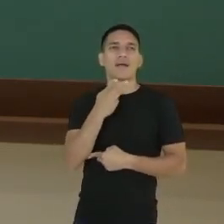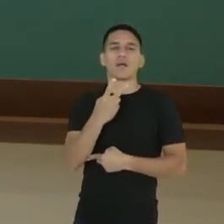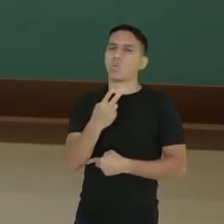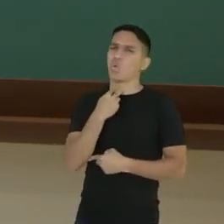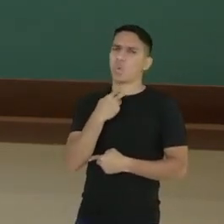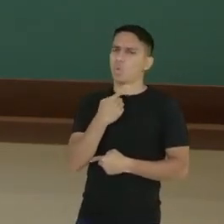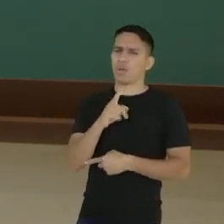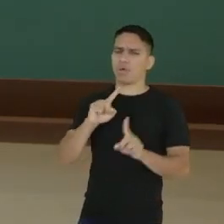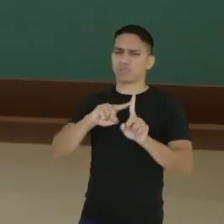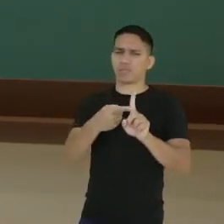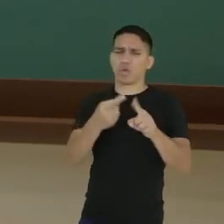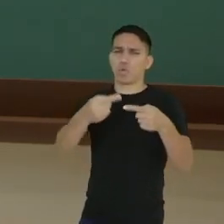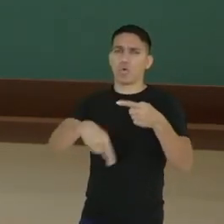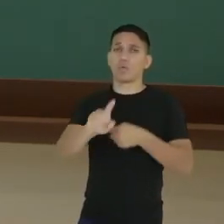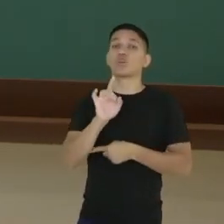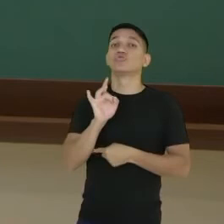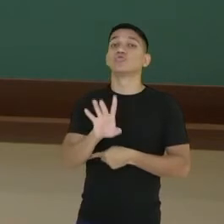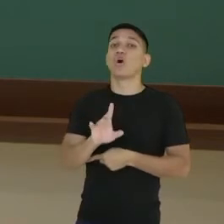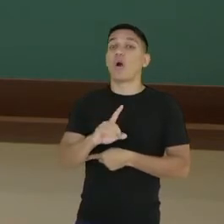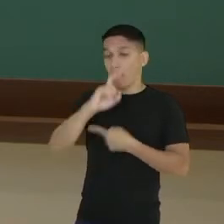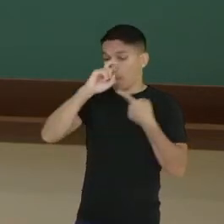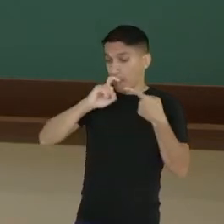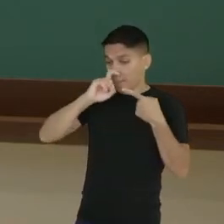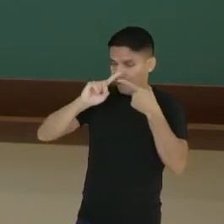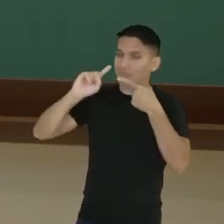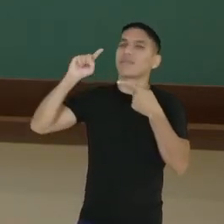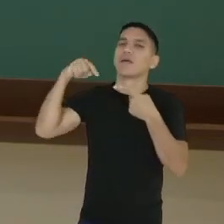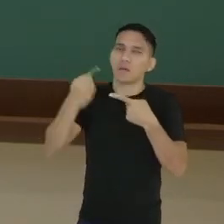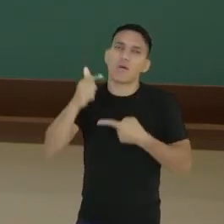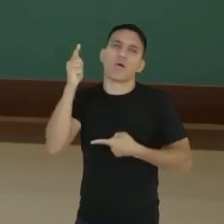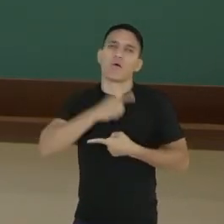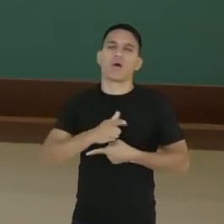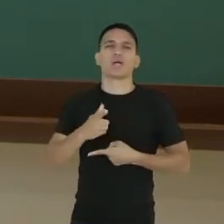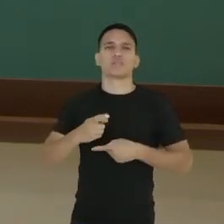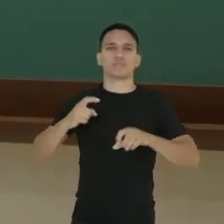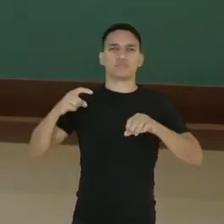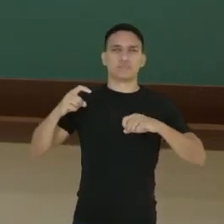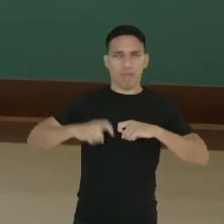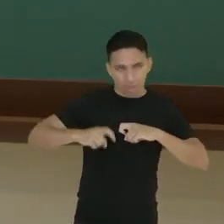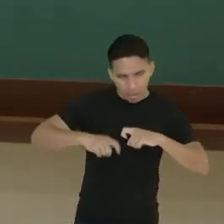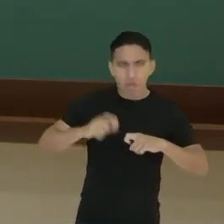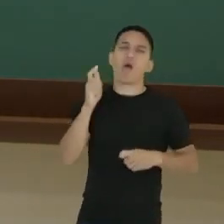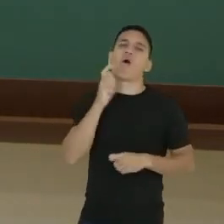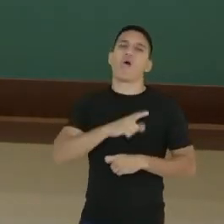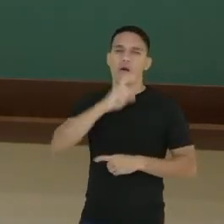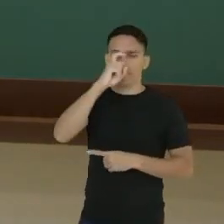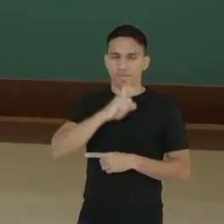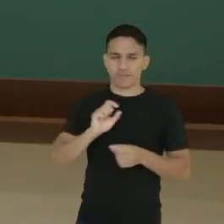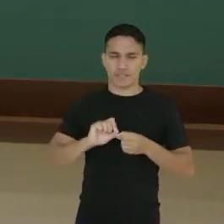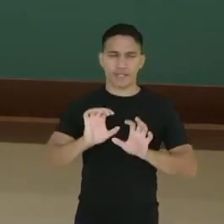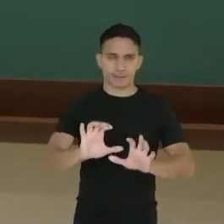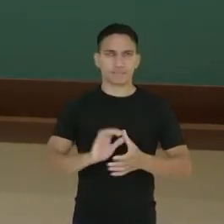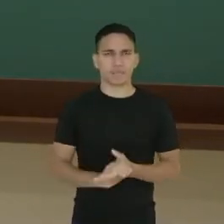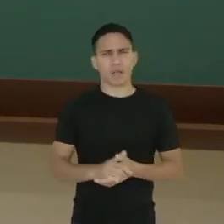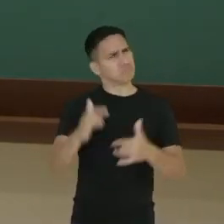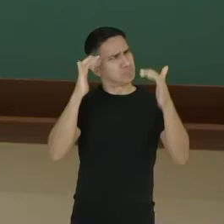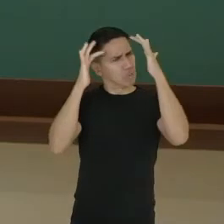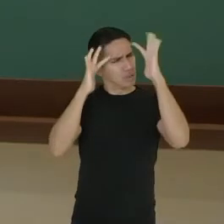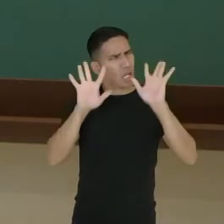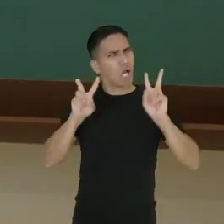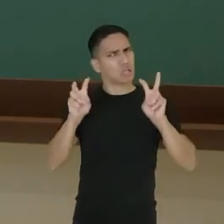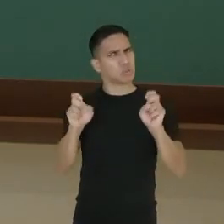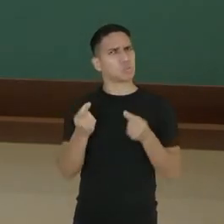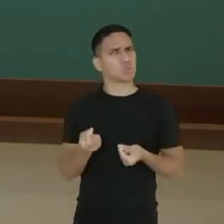somente menstruaria depois da primeira relação. Com base nisso, reflita sobre